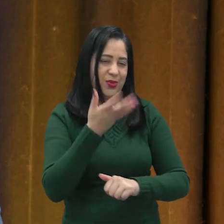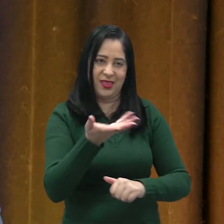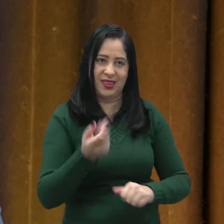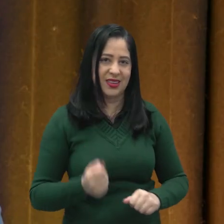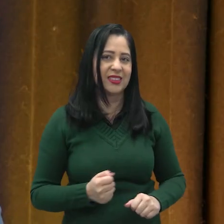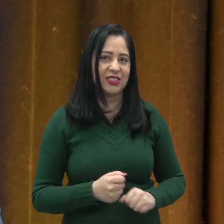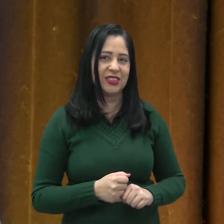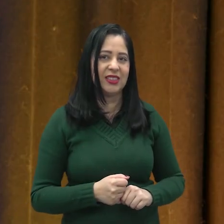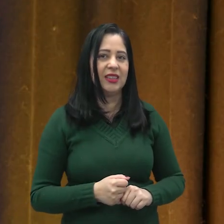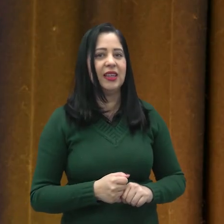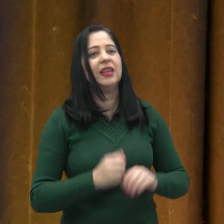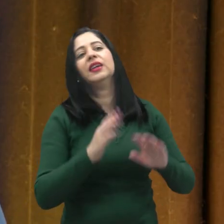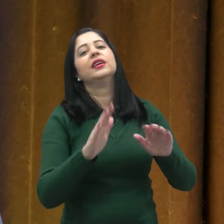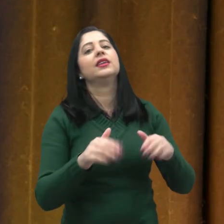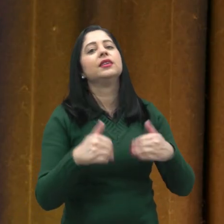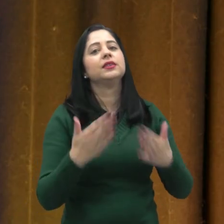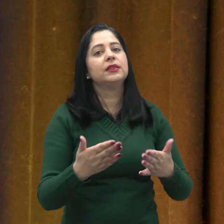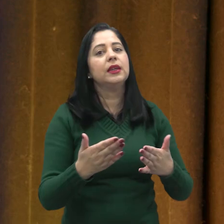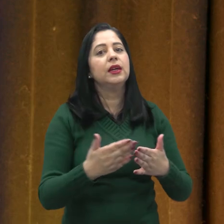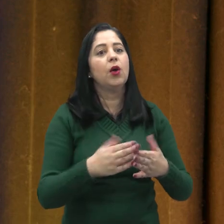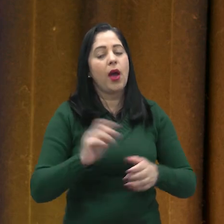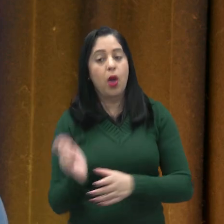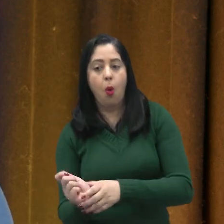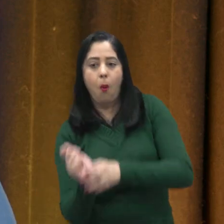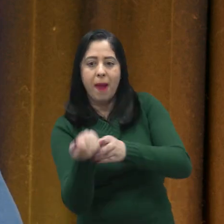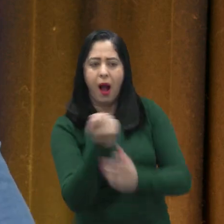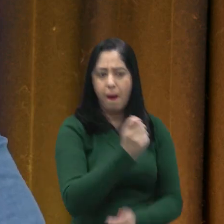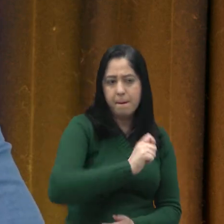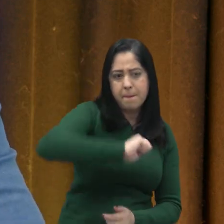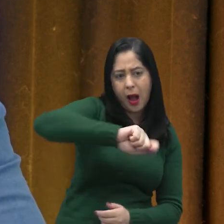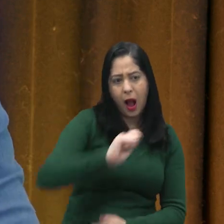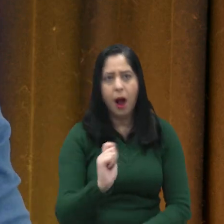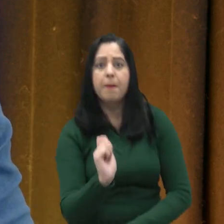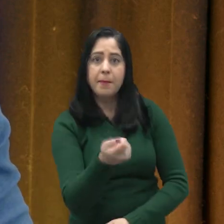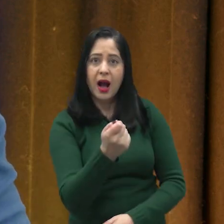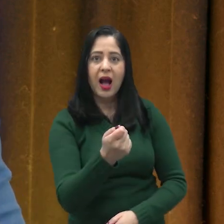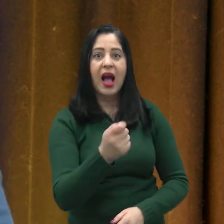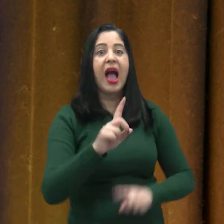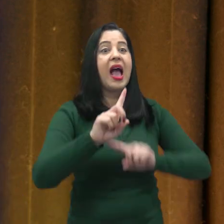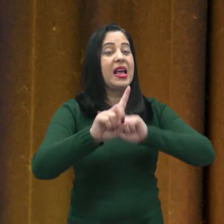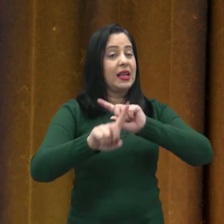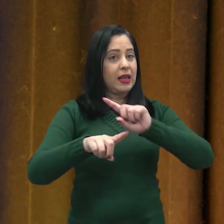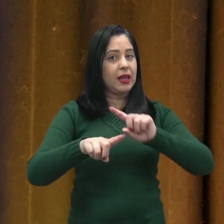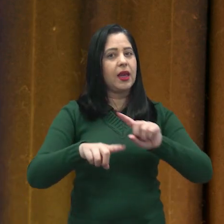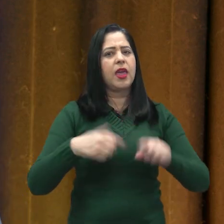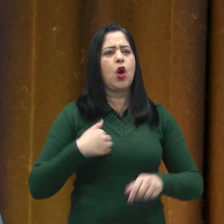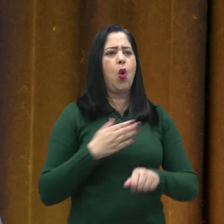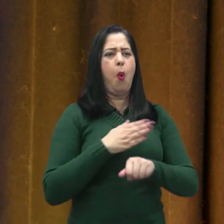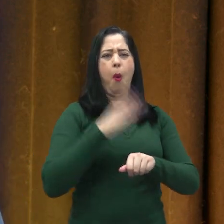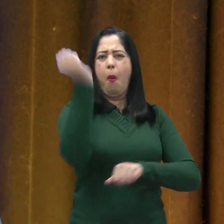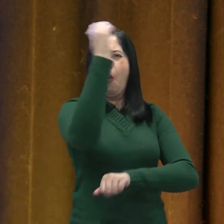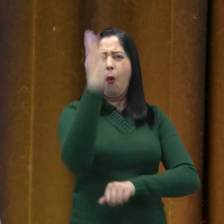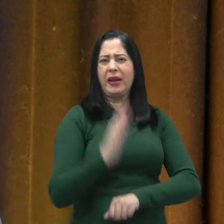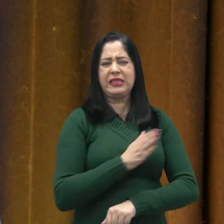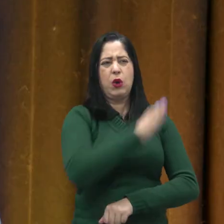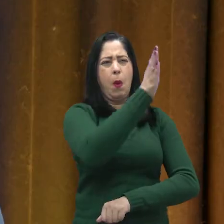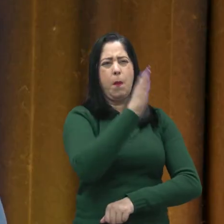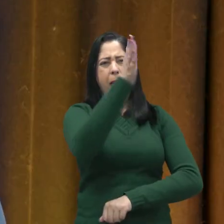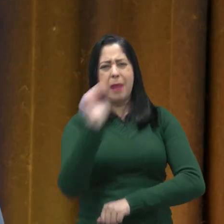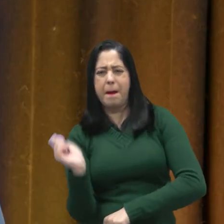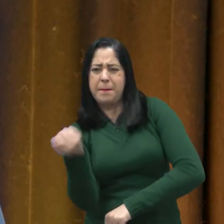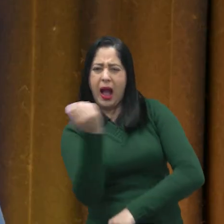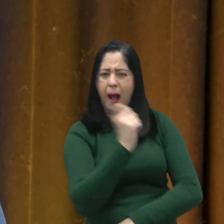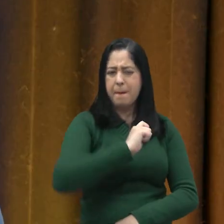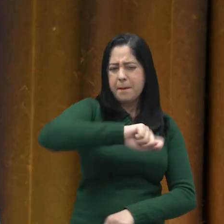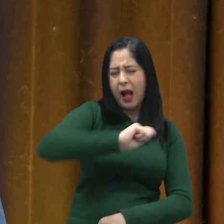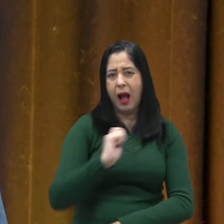São José, né? Então eu fiquei muito tempo no tênis, rodei o Brasil inteiro até os 18 anos no tênis, joguei em quadra do lado